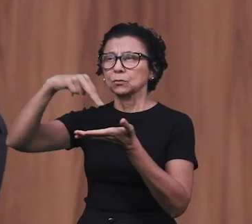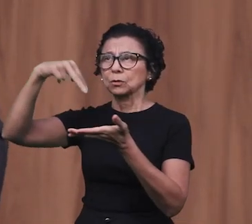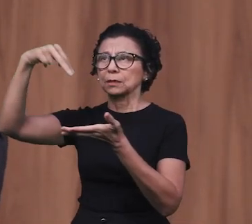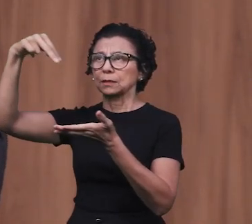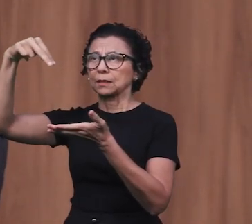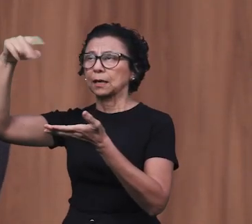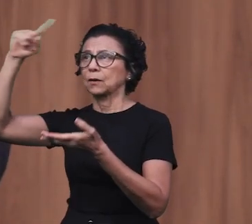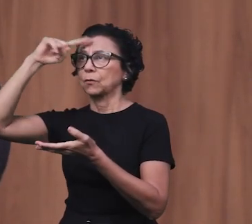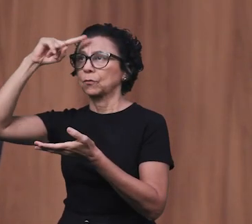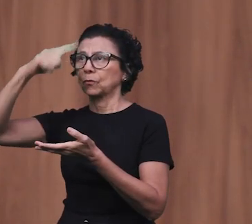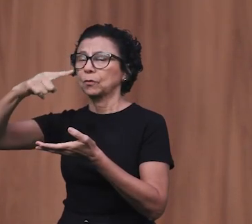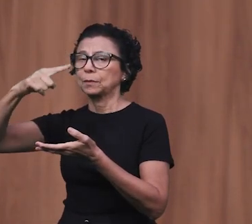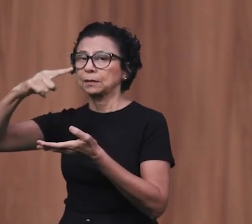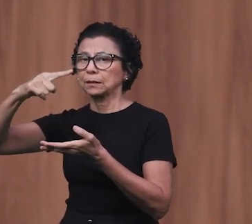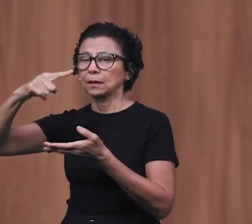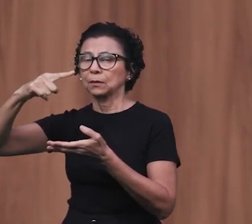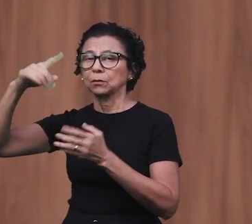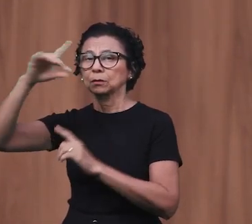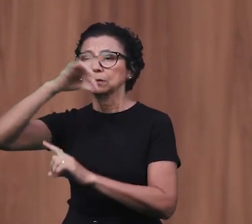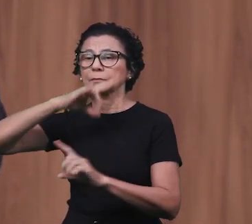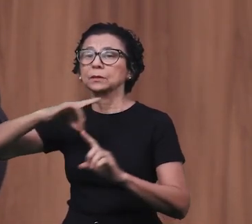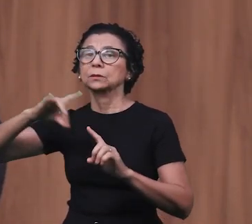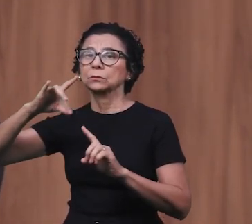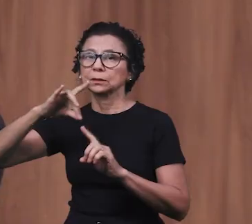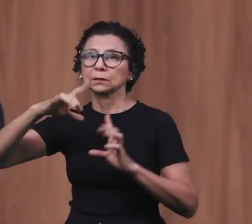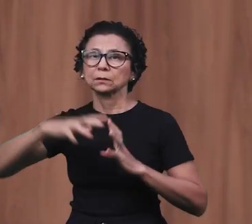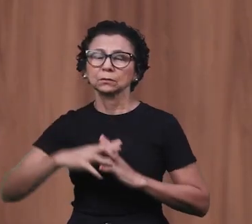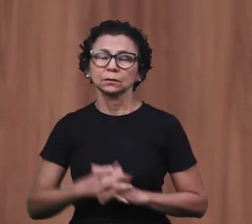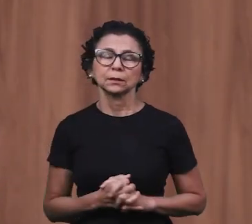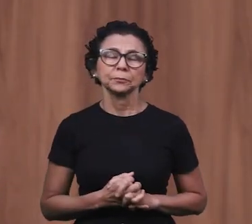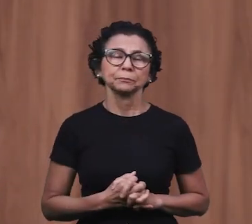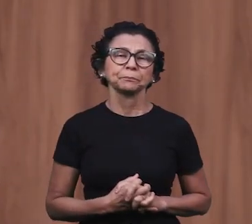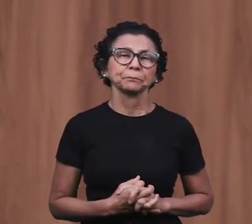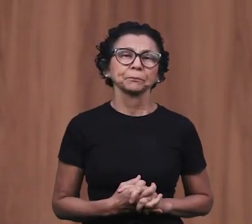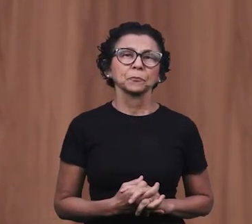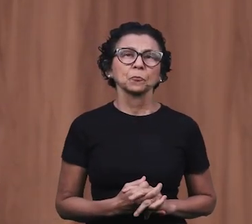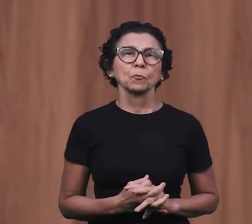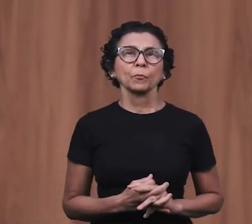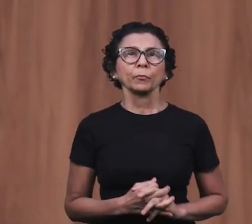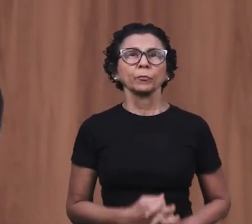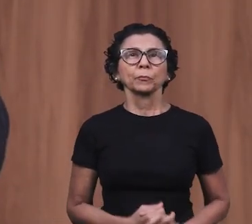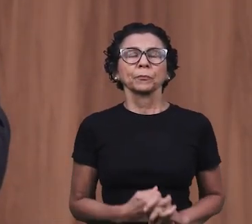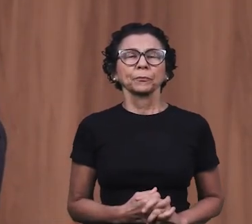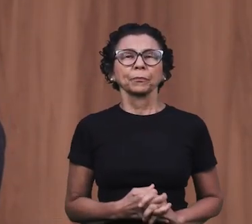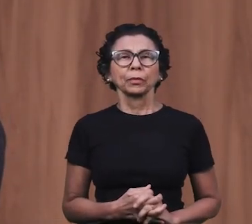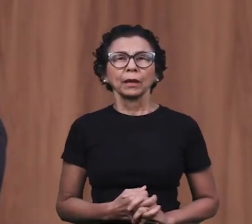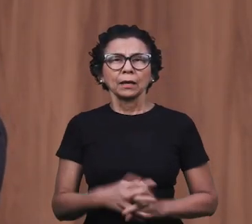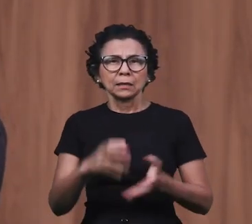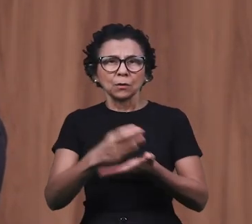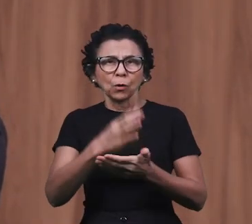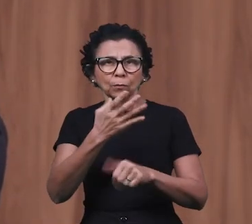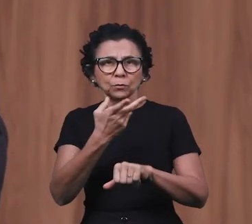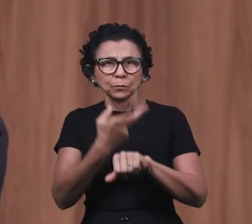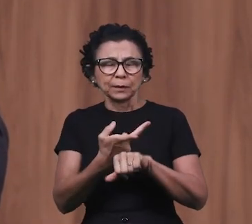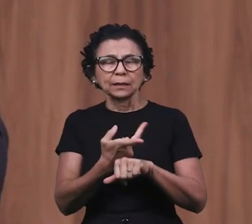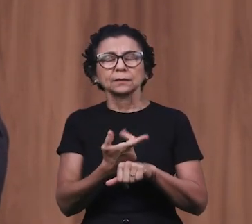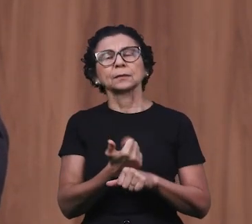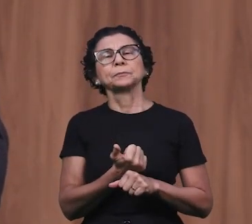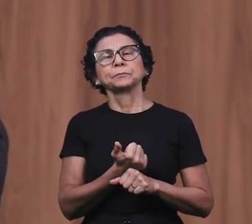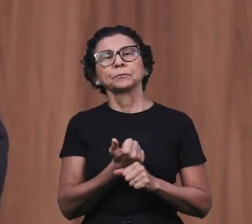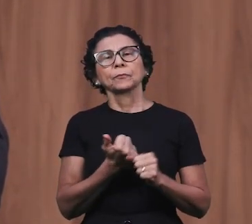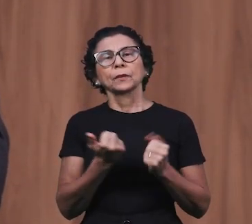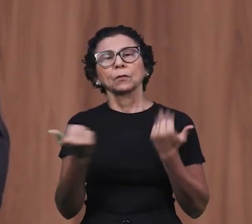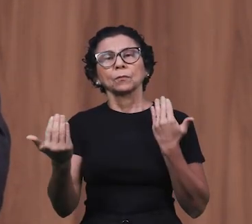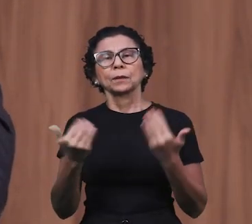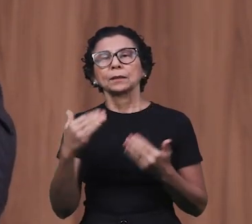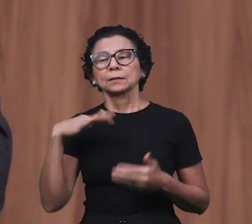Espírito Santo. Então, juntamente com Benjamim ali, profeticamente apontava para o cálice da salvação, né? Agora é